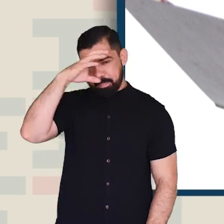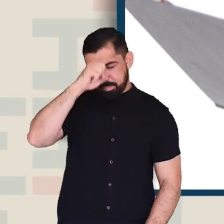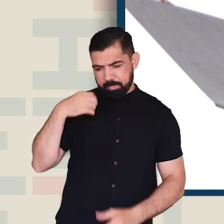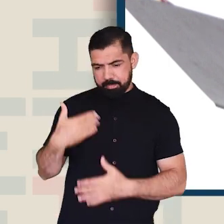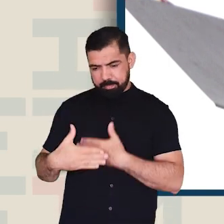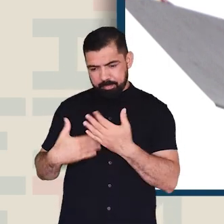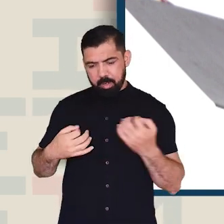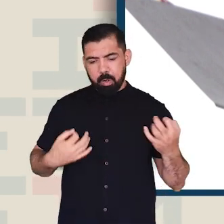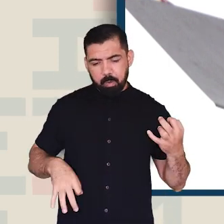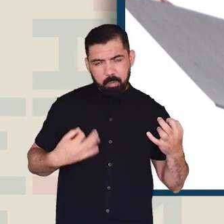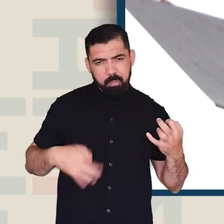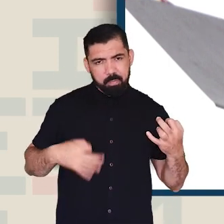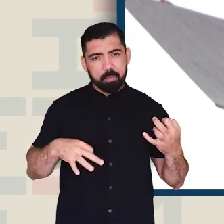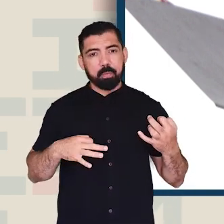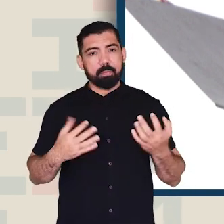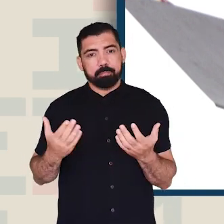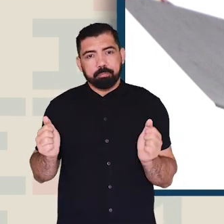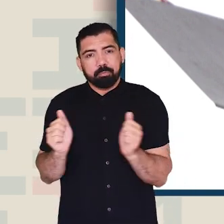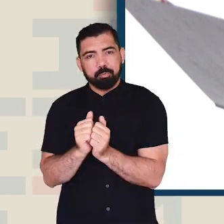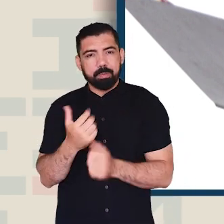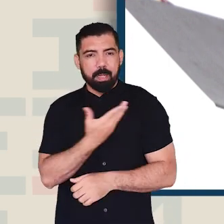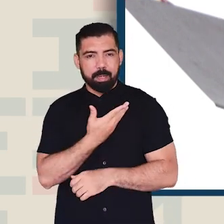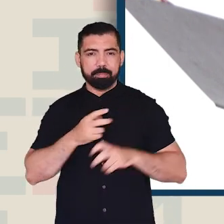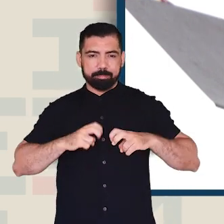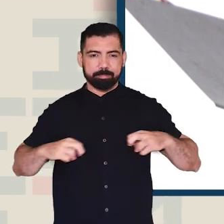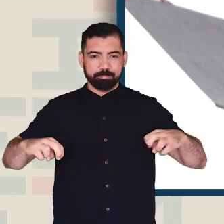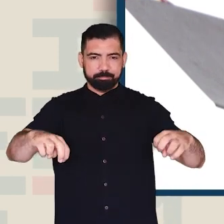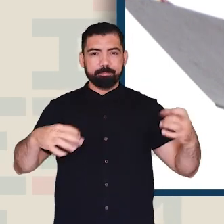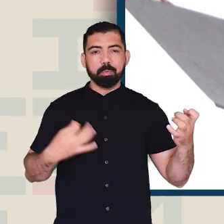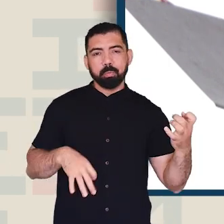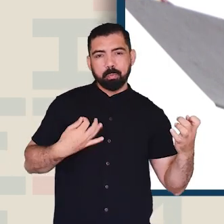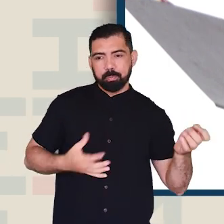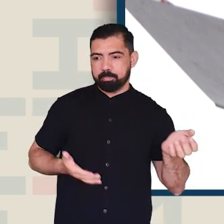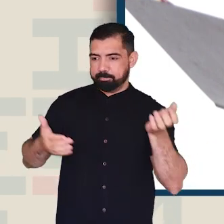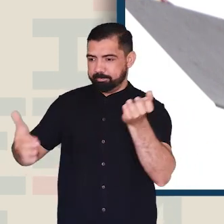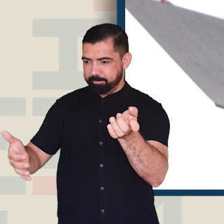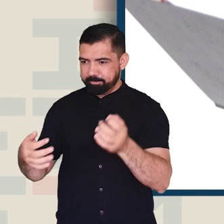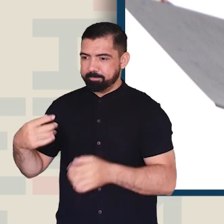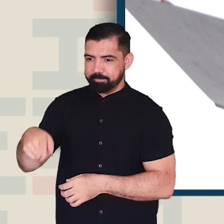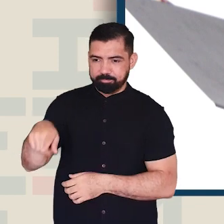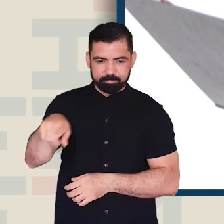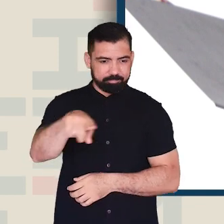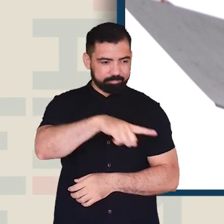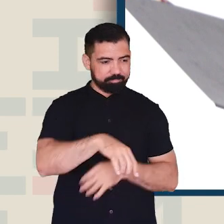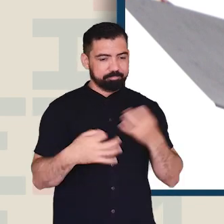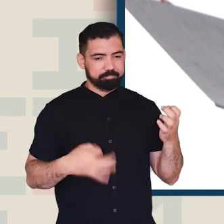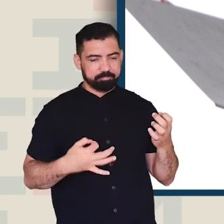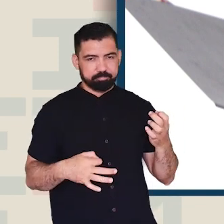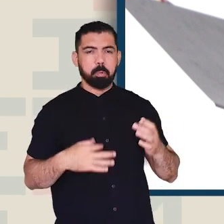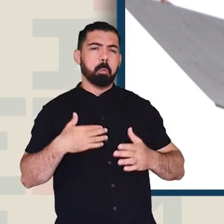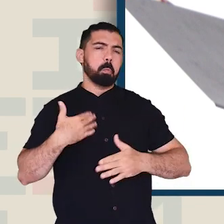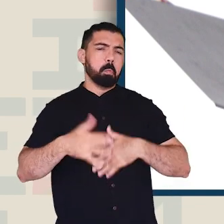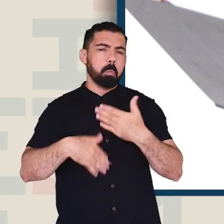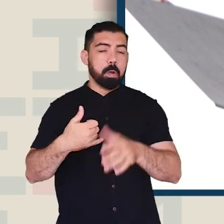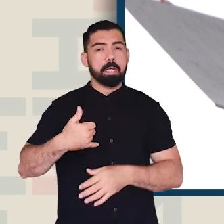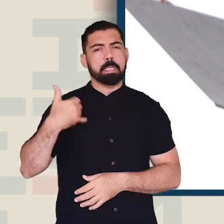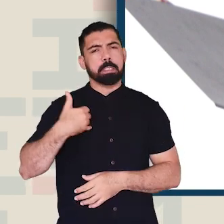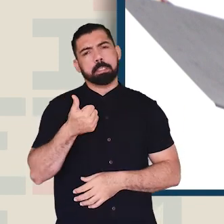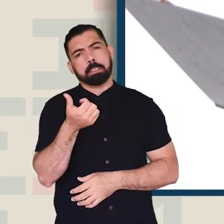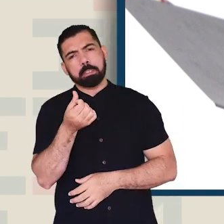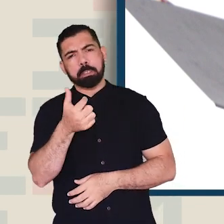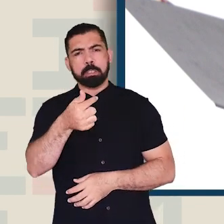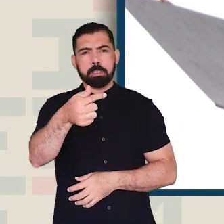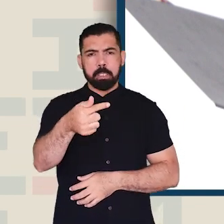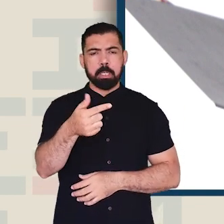tocando músicas através dos amigos, aquelas rodinhas de violão, e já fui pegar na guitarra já com 16 para